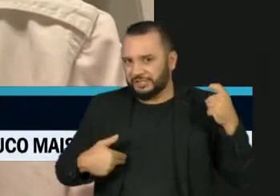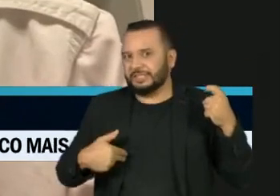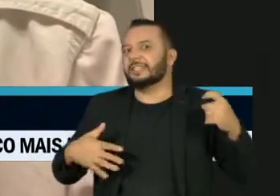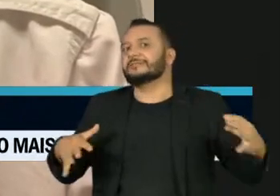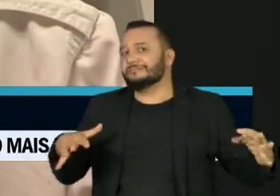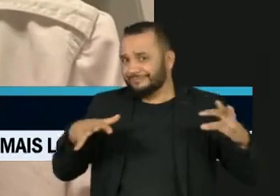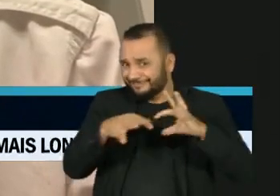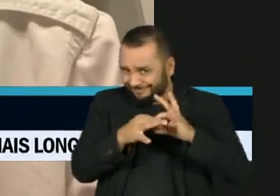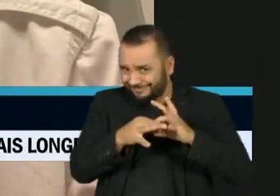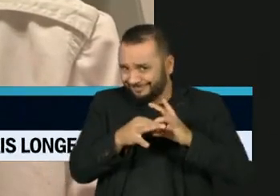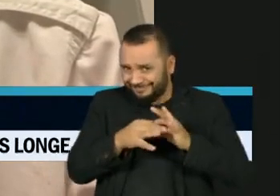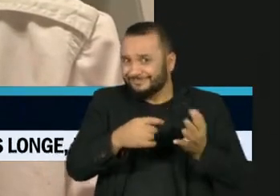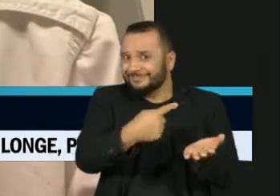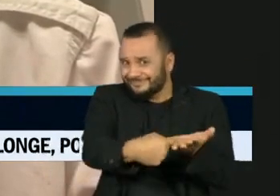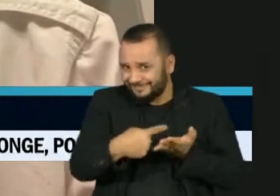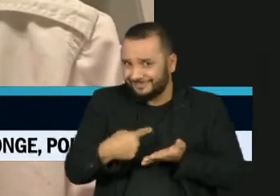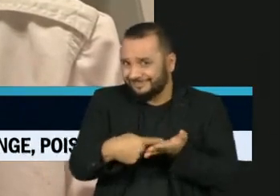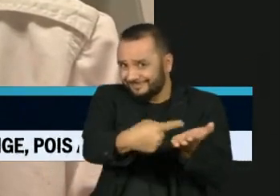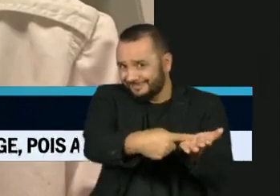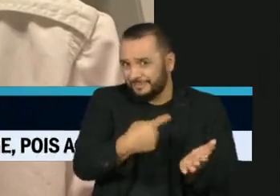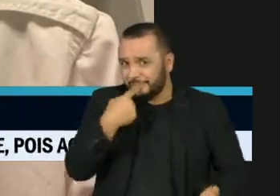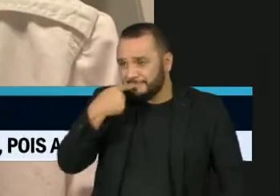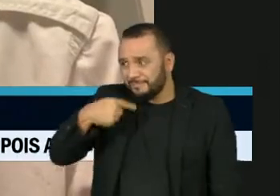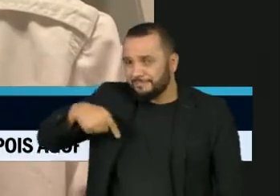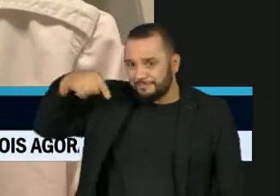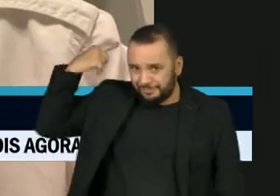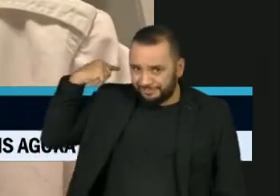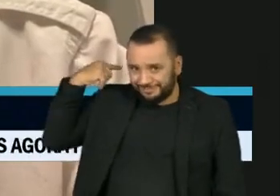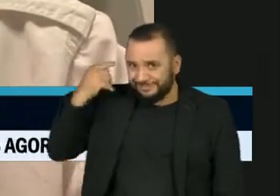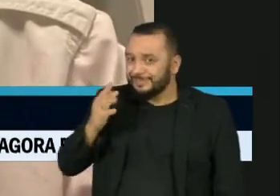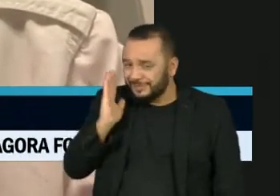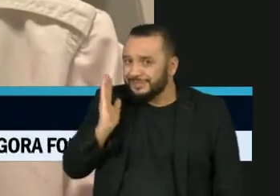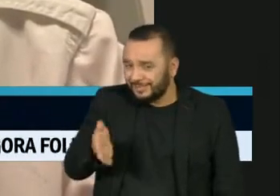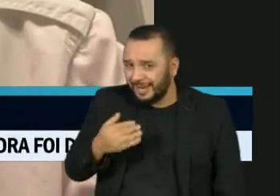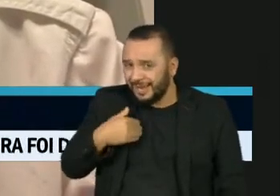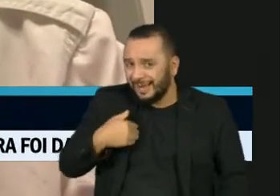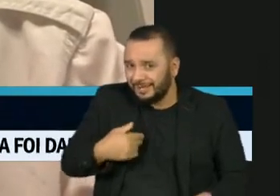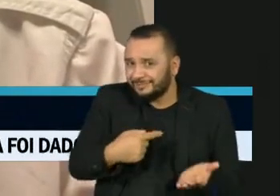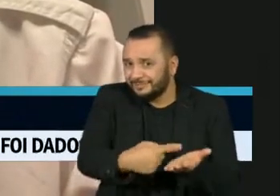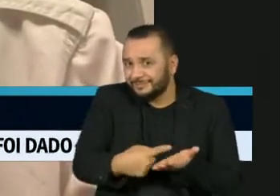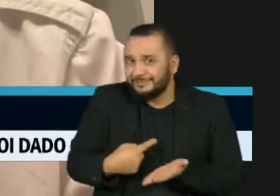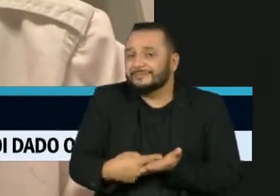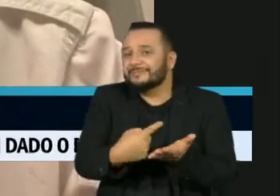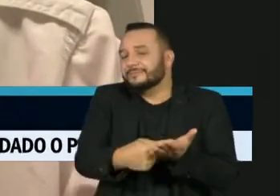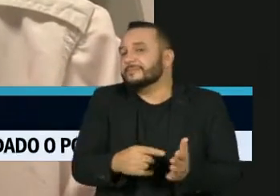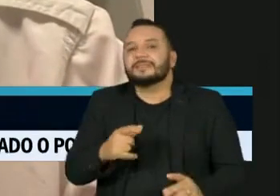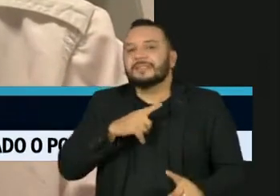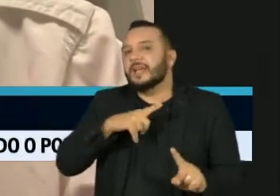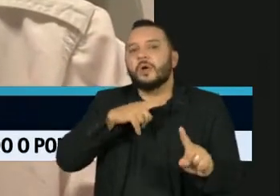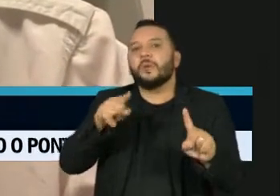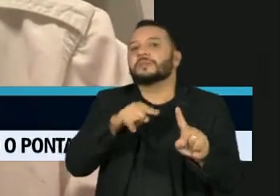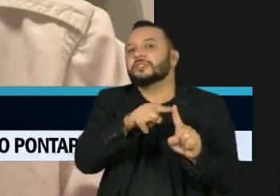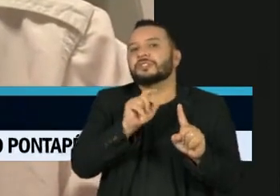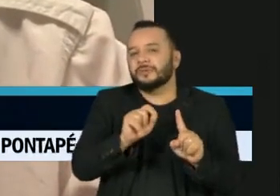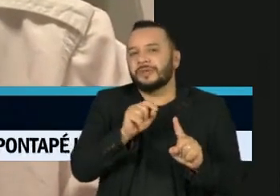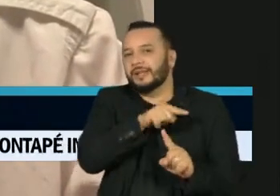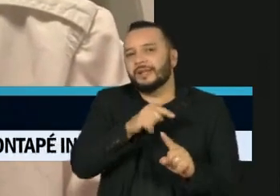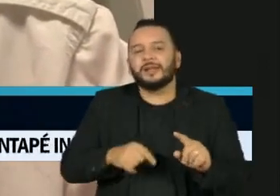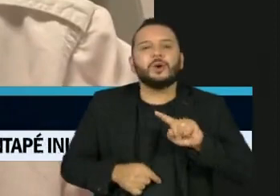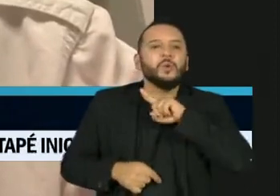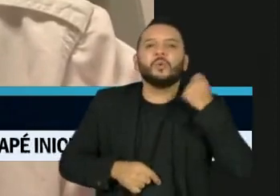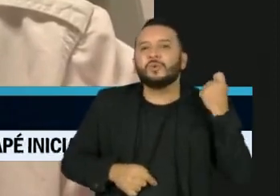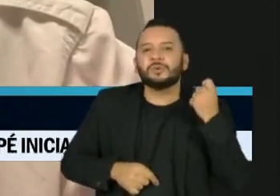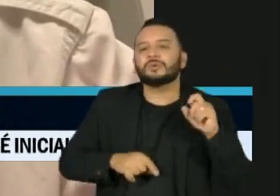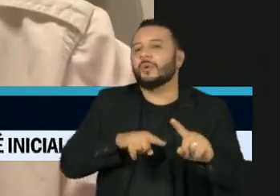recém-firmada entre a China e a Rússia serve a um grande objetivo russo, pelo menos, que